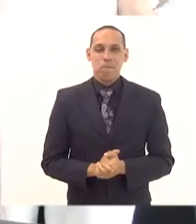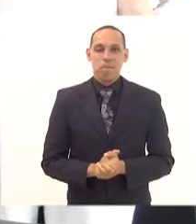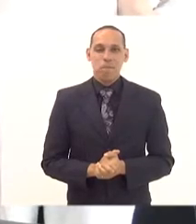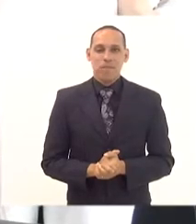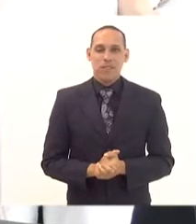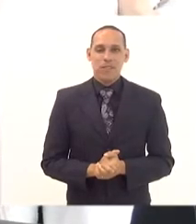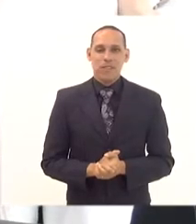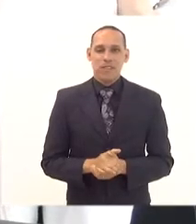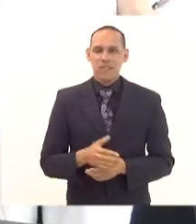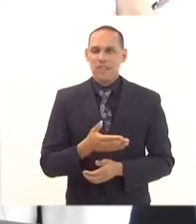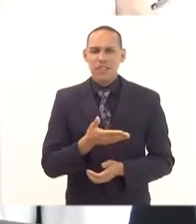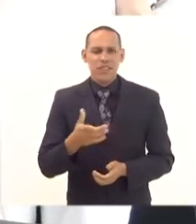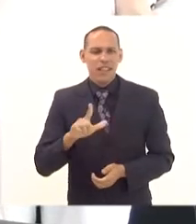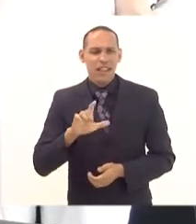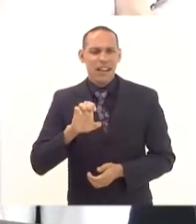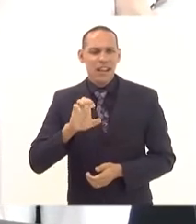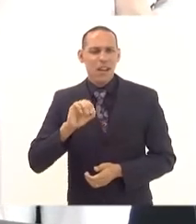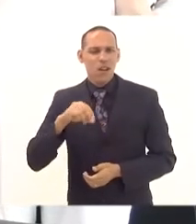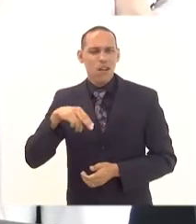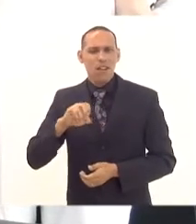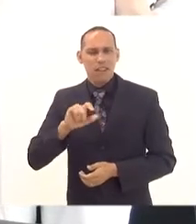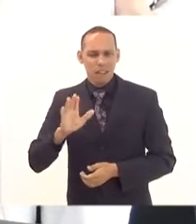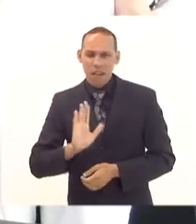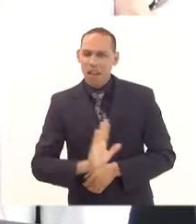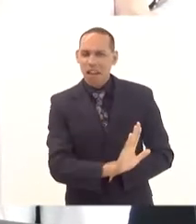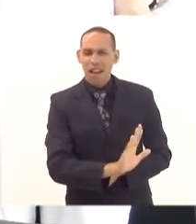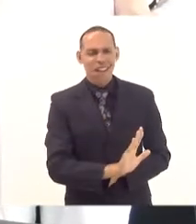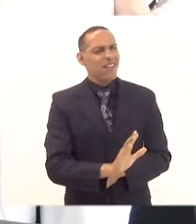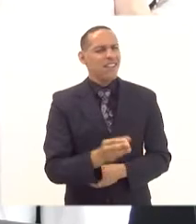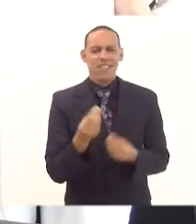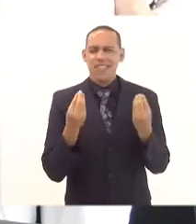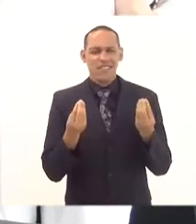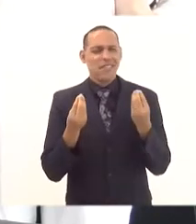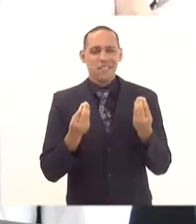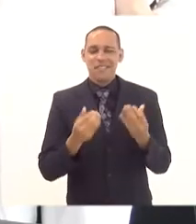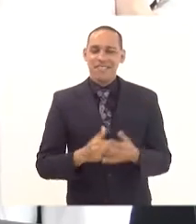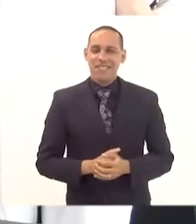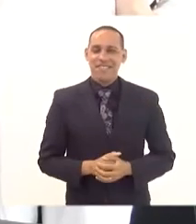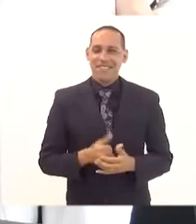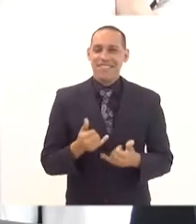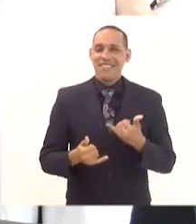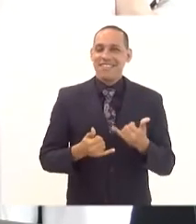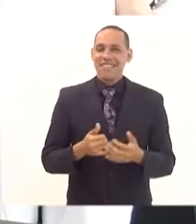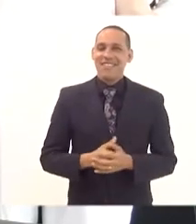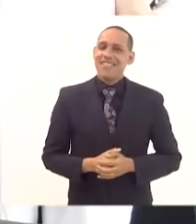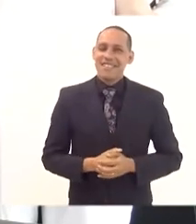e vocês deixaram Leonel de fora da agência vocês são por favor ó